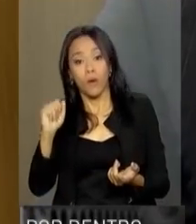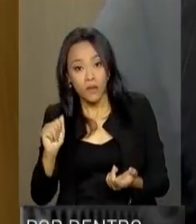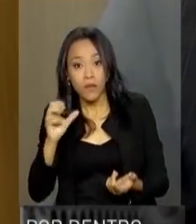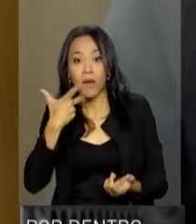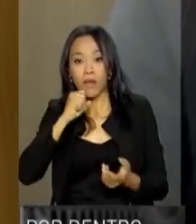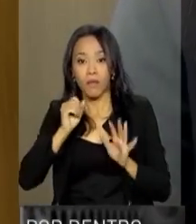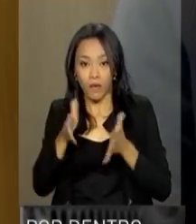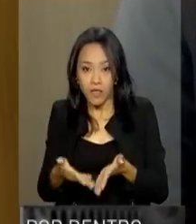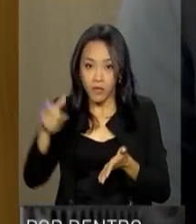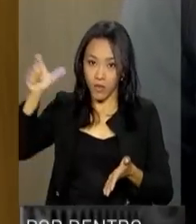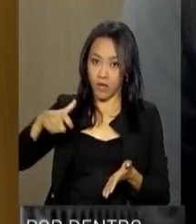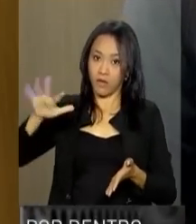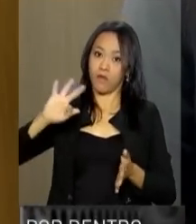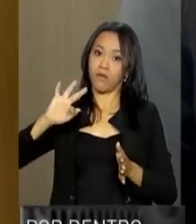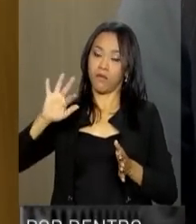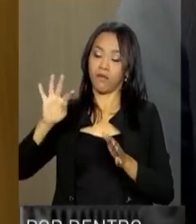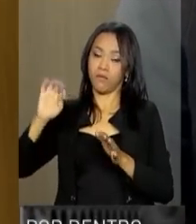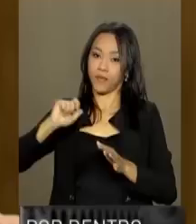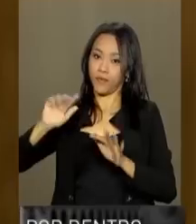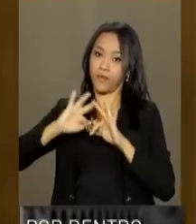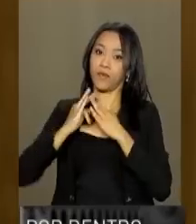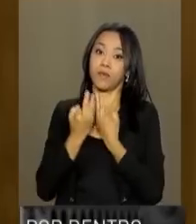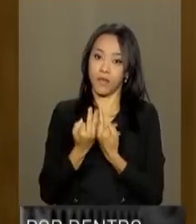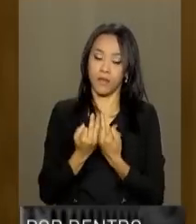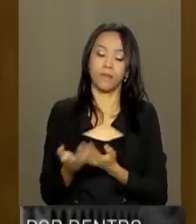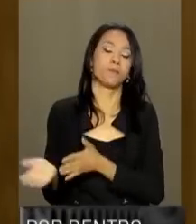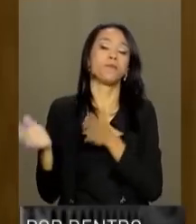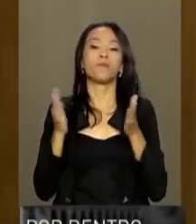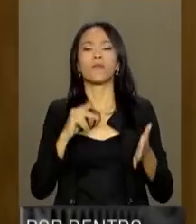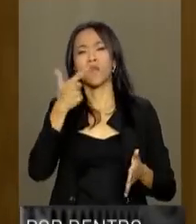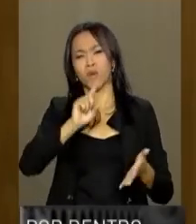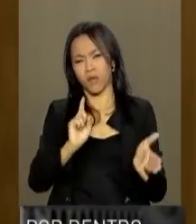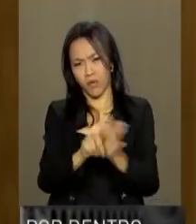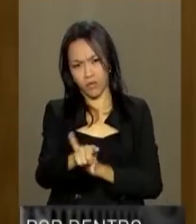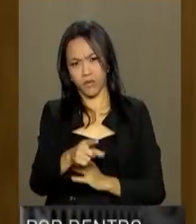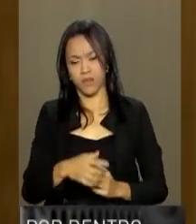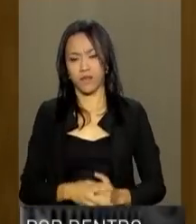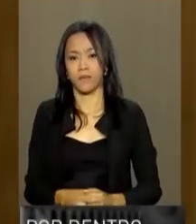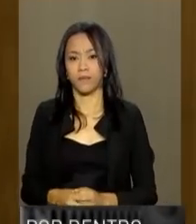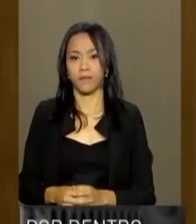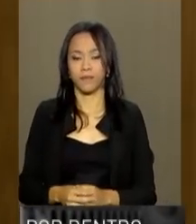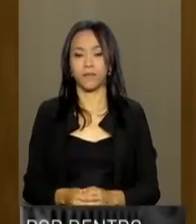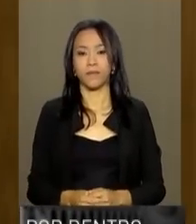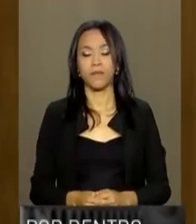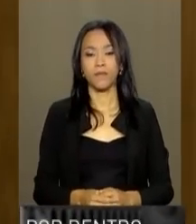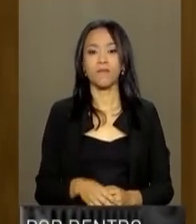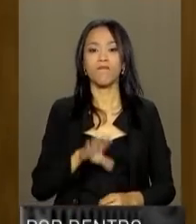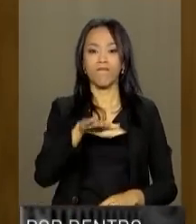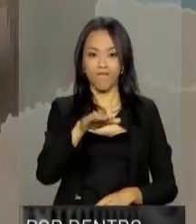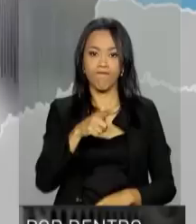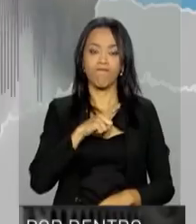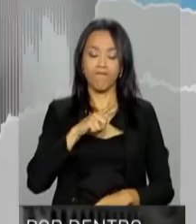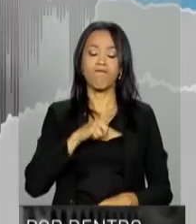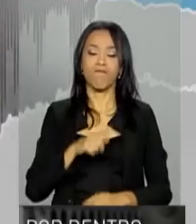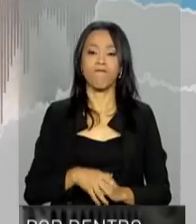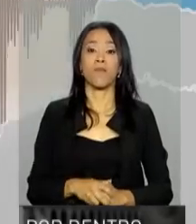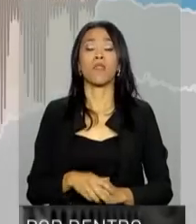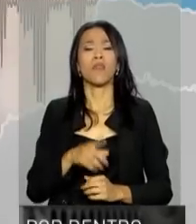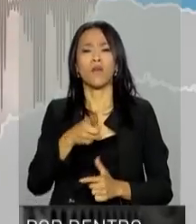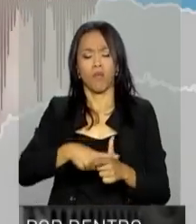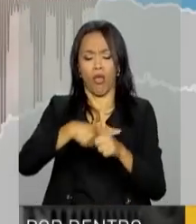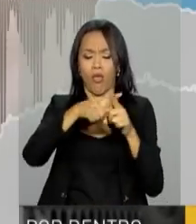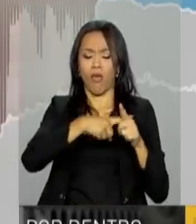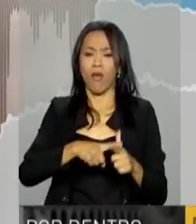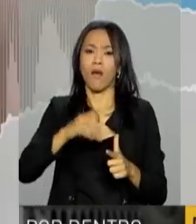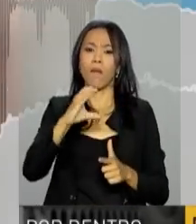é articulado nessa área elisângela mais alguma pergunta para o ministro tem por favor ministro a crise provocou